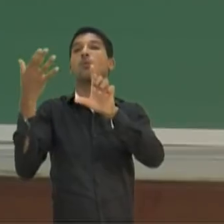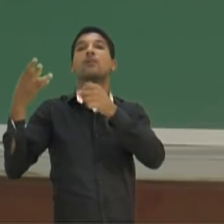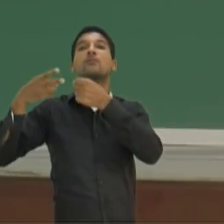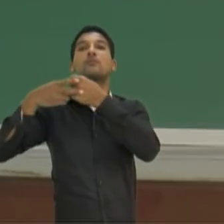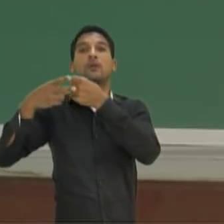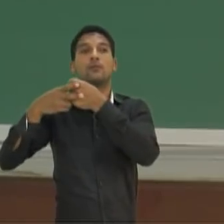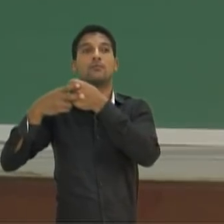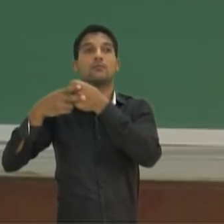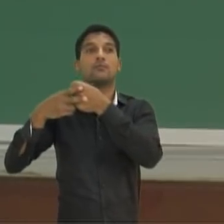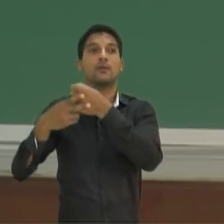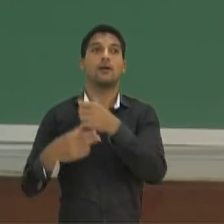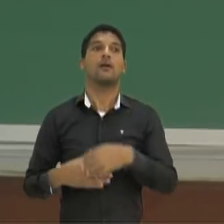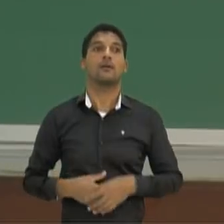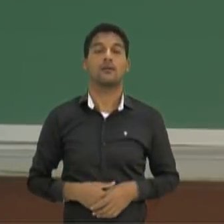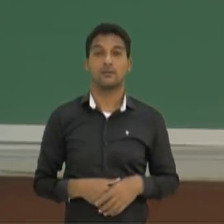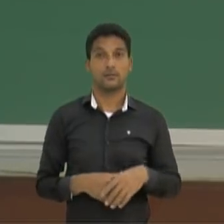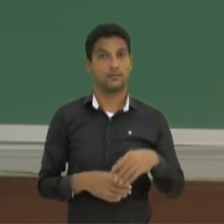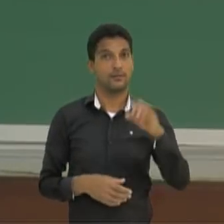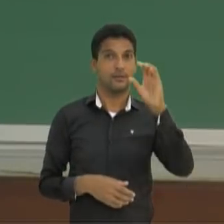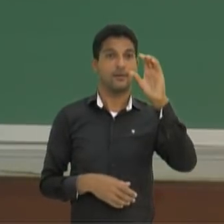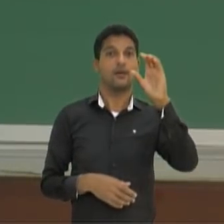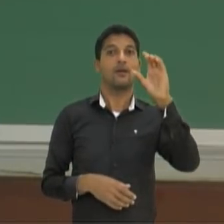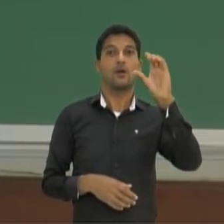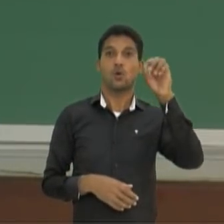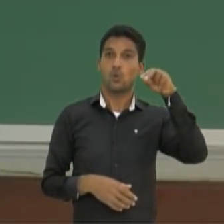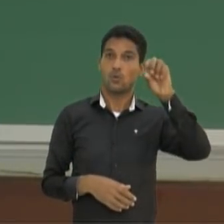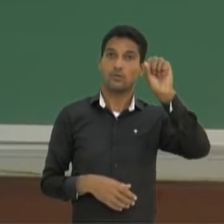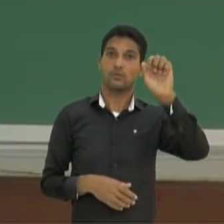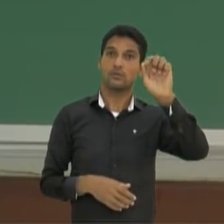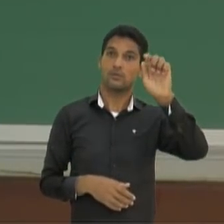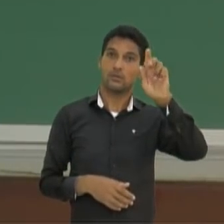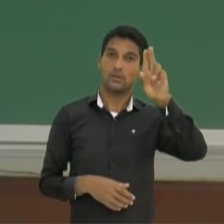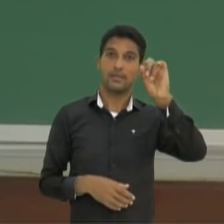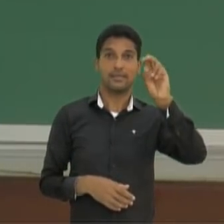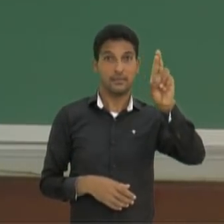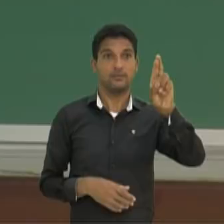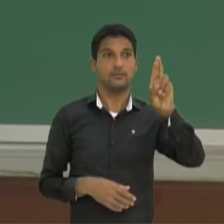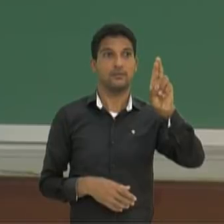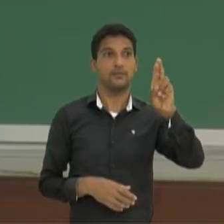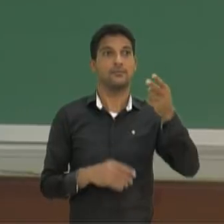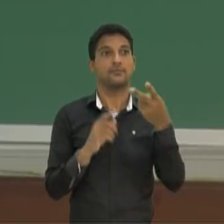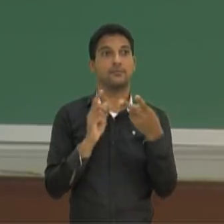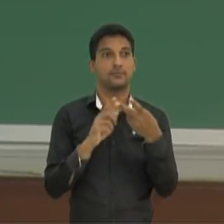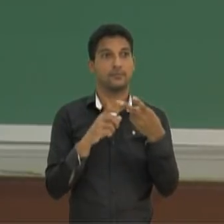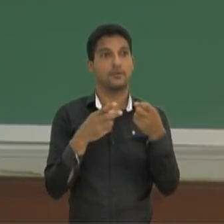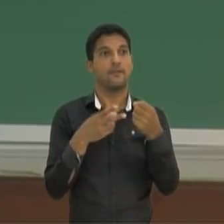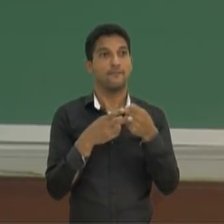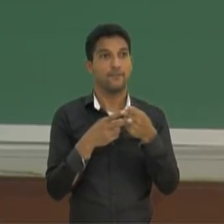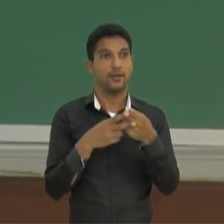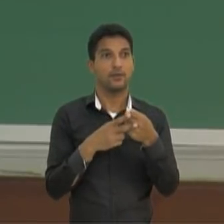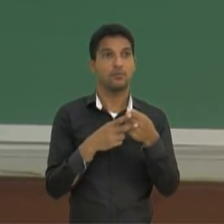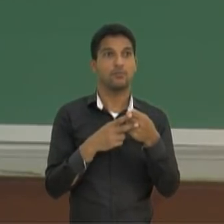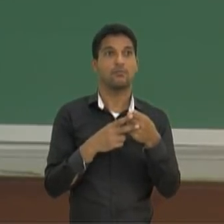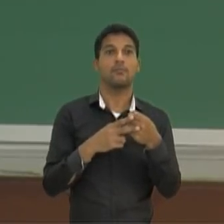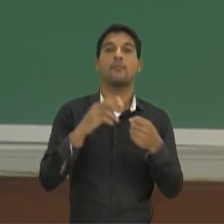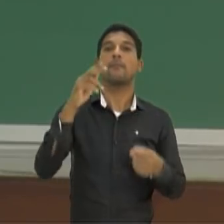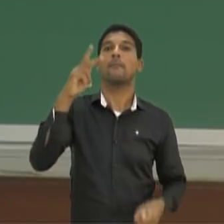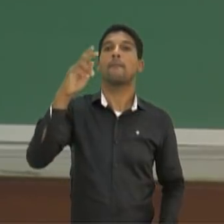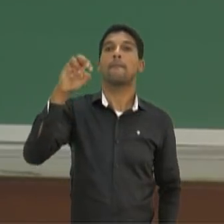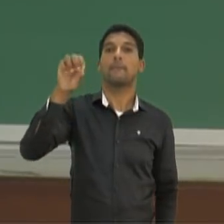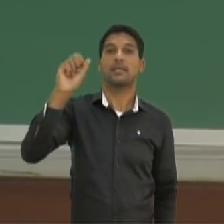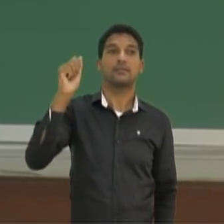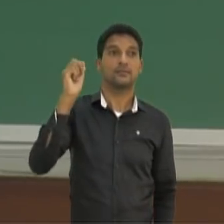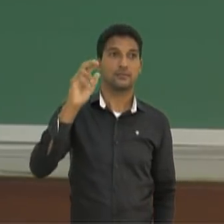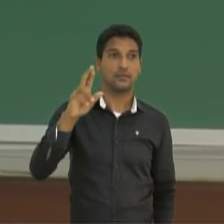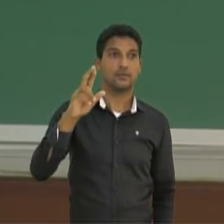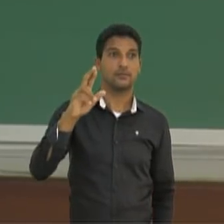vezes apareceu o verbo pensar, ok? Então, quem respondeu isso, ainda que com o verbo flexionado, da forma como ele